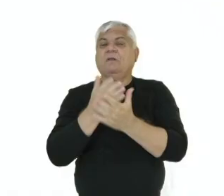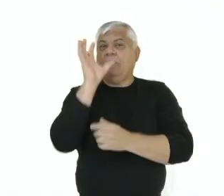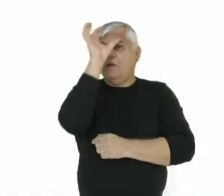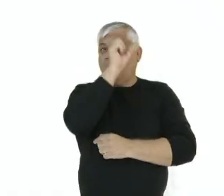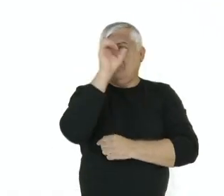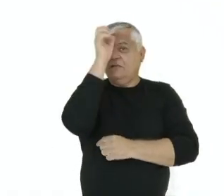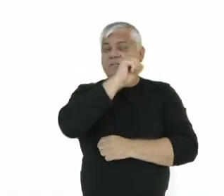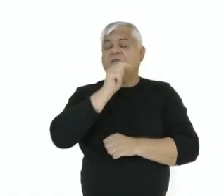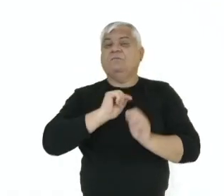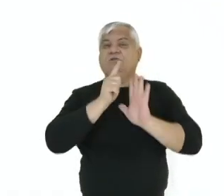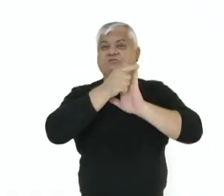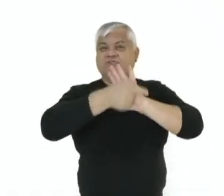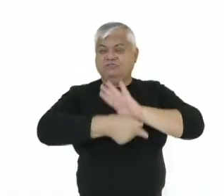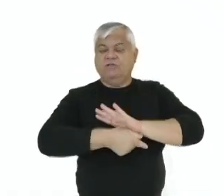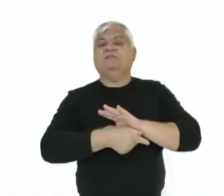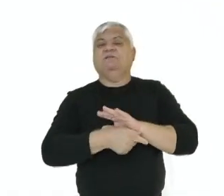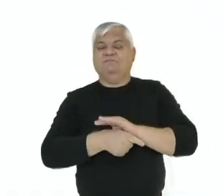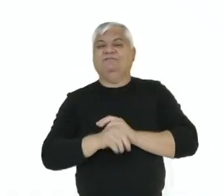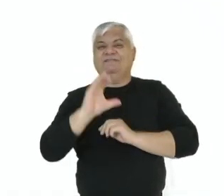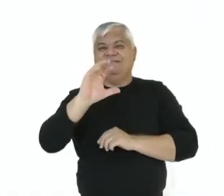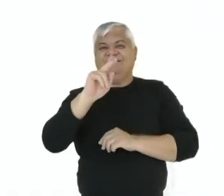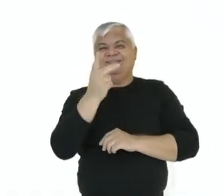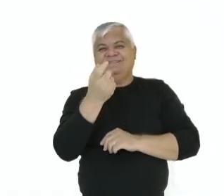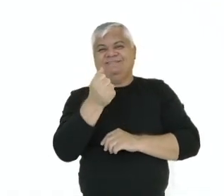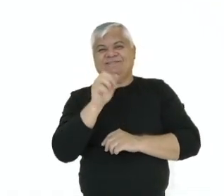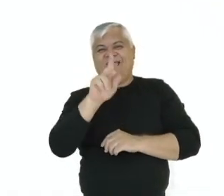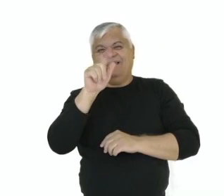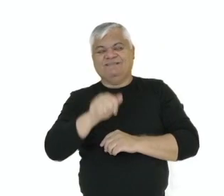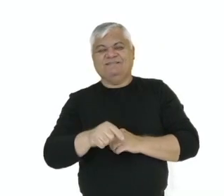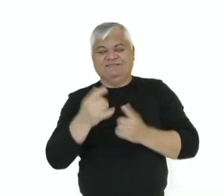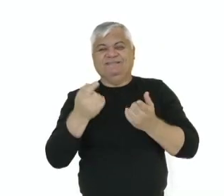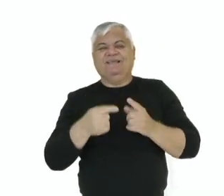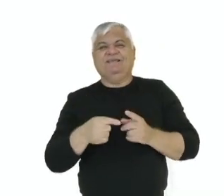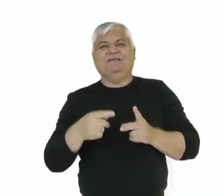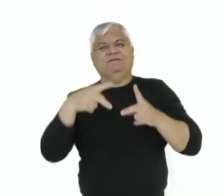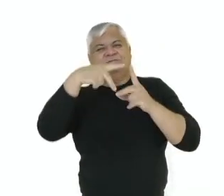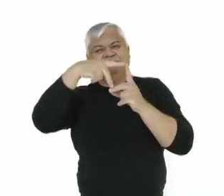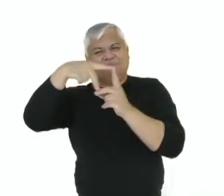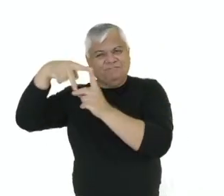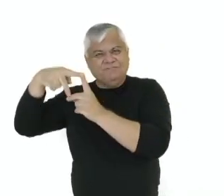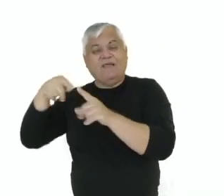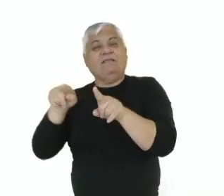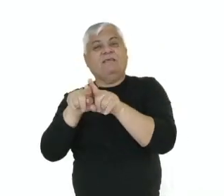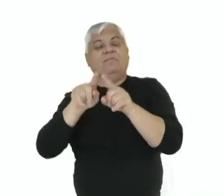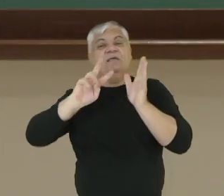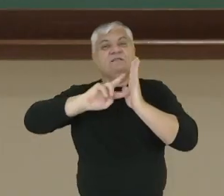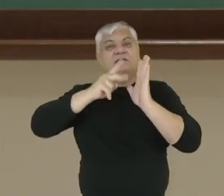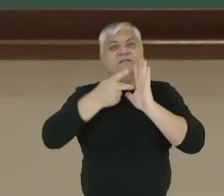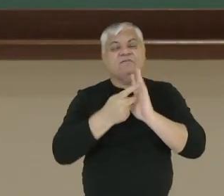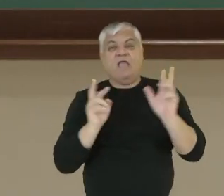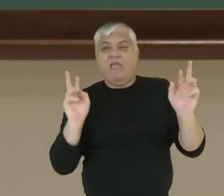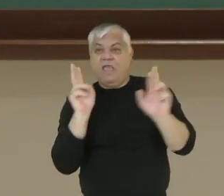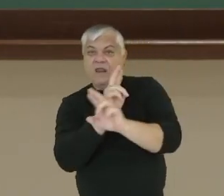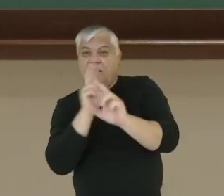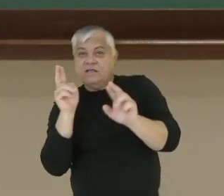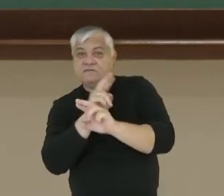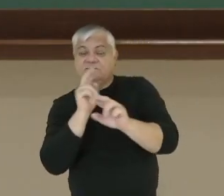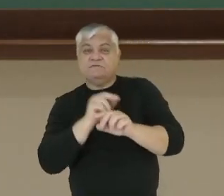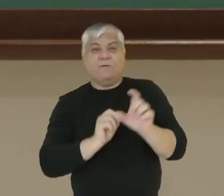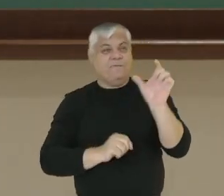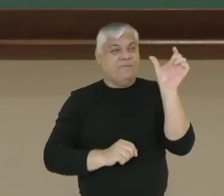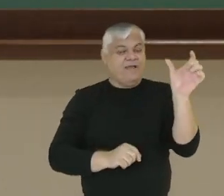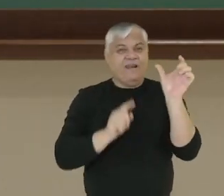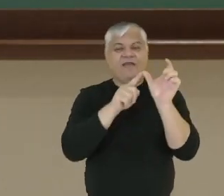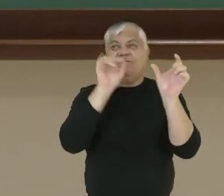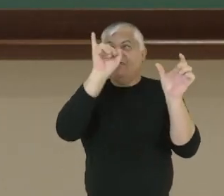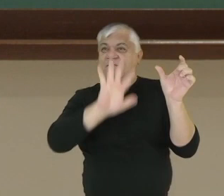estudamos o gênero charge, refletimos sobre os significados apresentados, também analisamos a relação entre o texto verbal e não